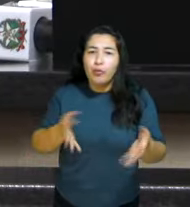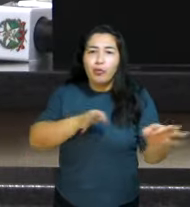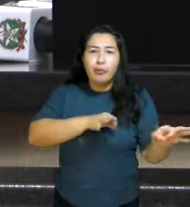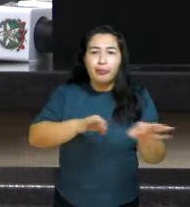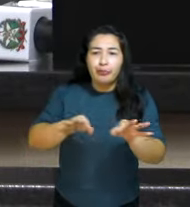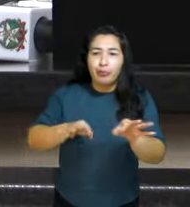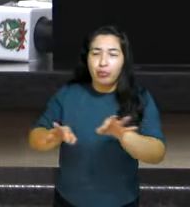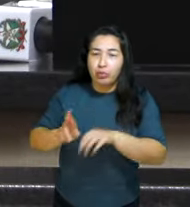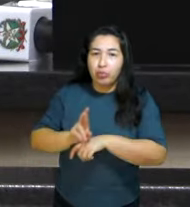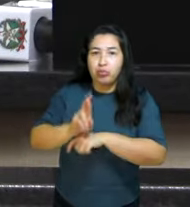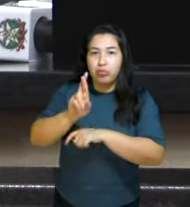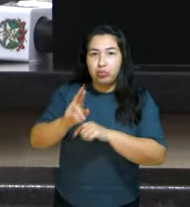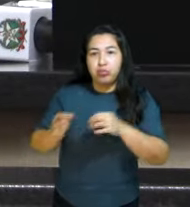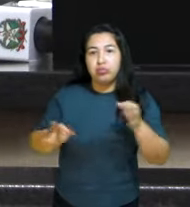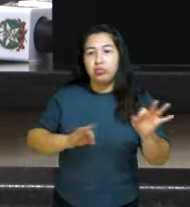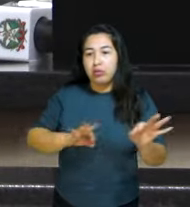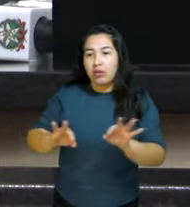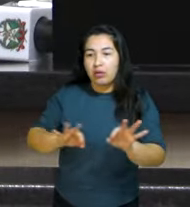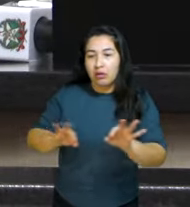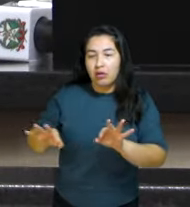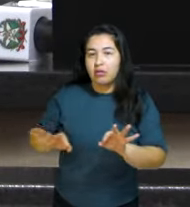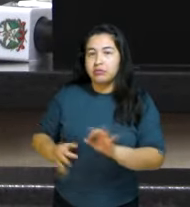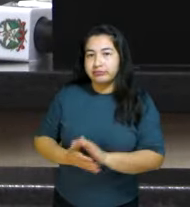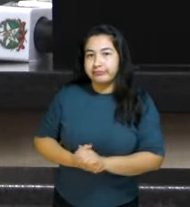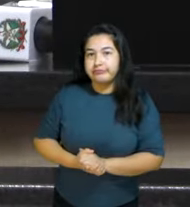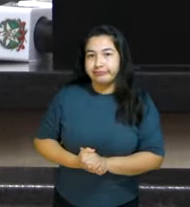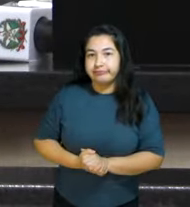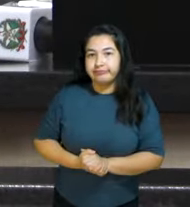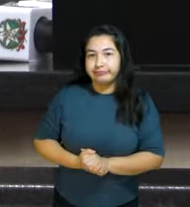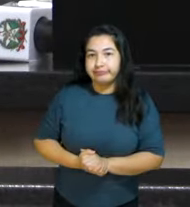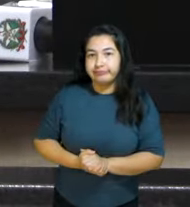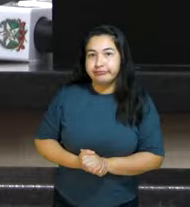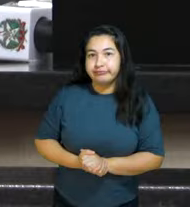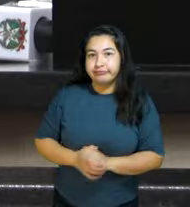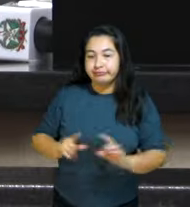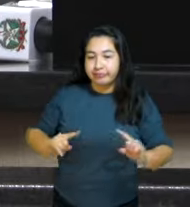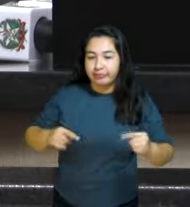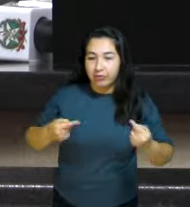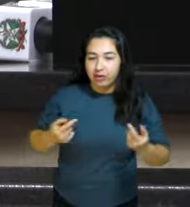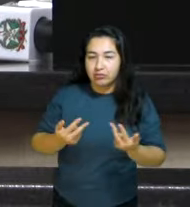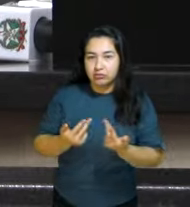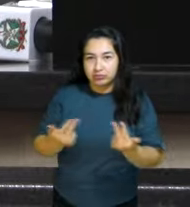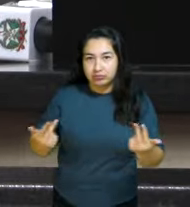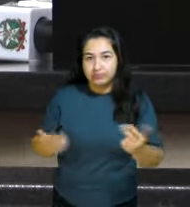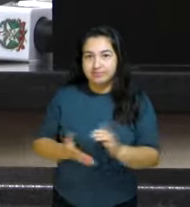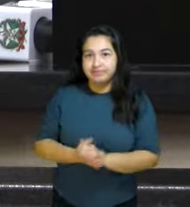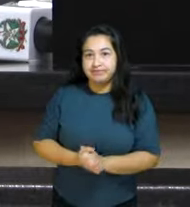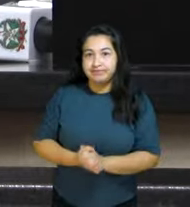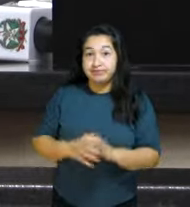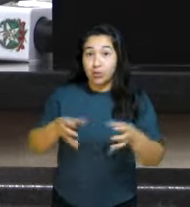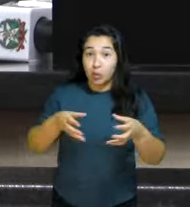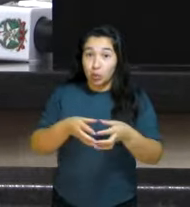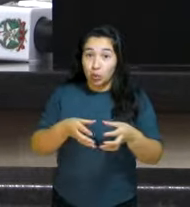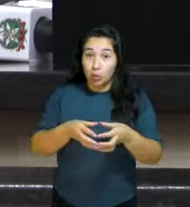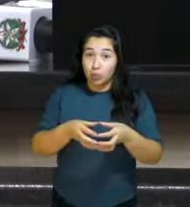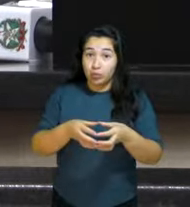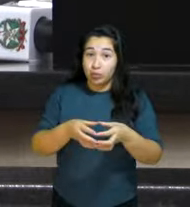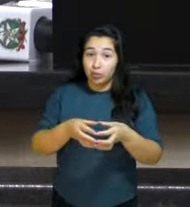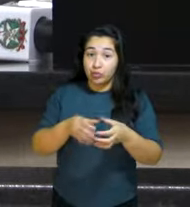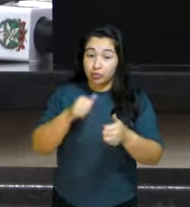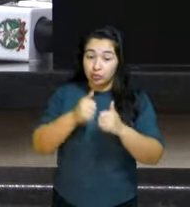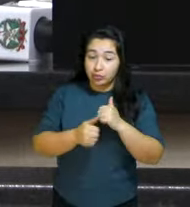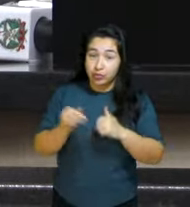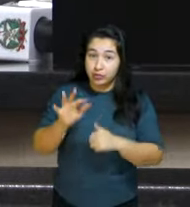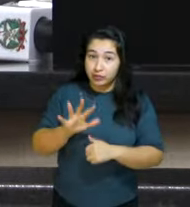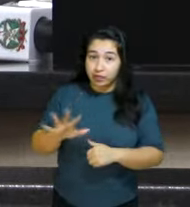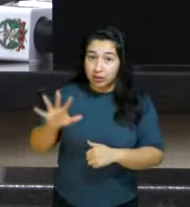as responsáveis pela realização desses vários campeonatos, e a FESPORT, no que lhe cabe,